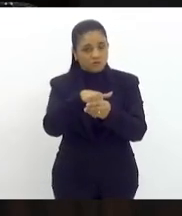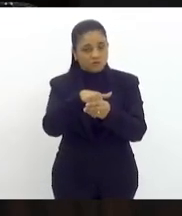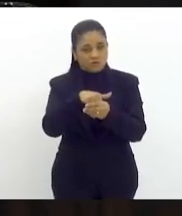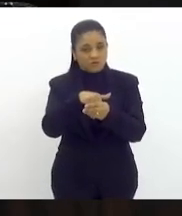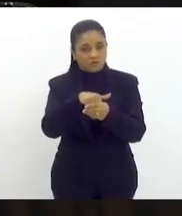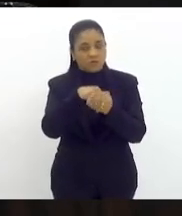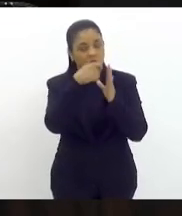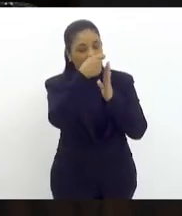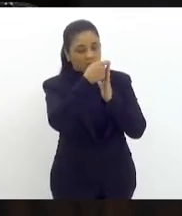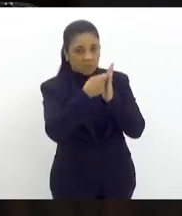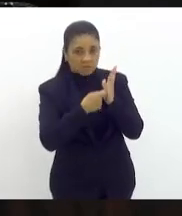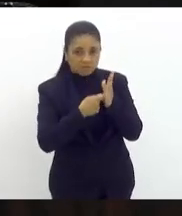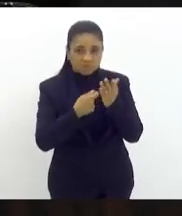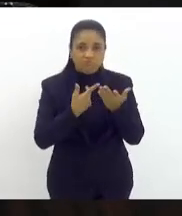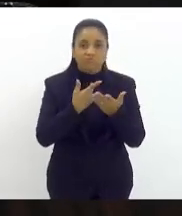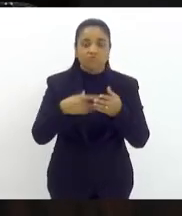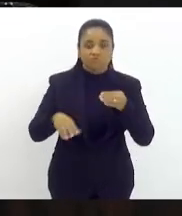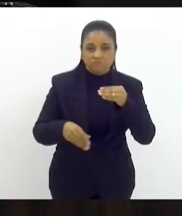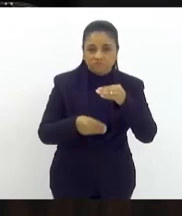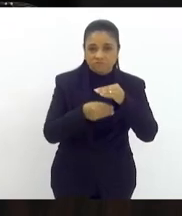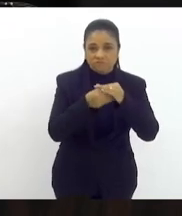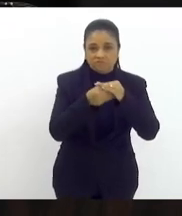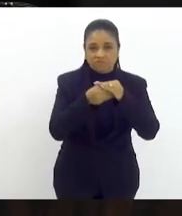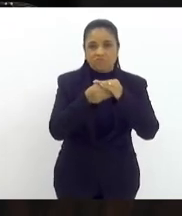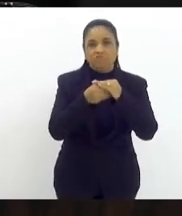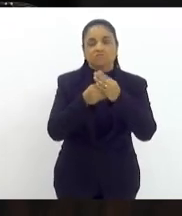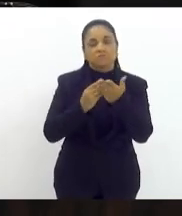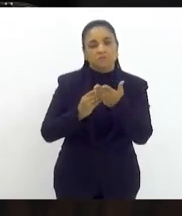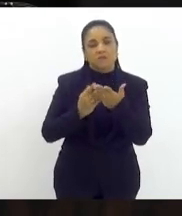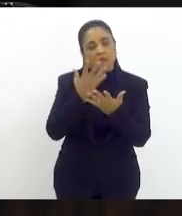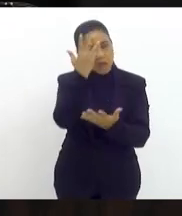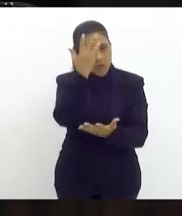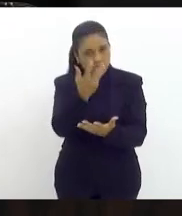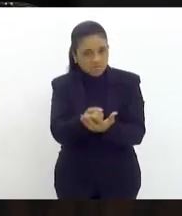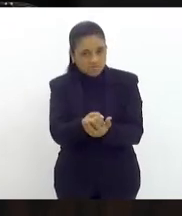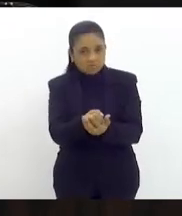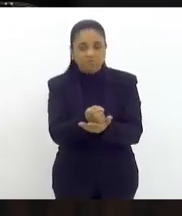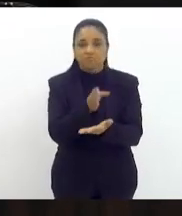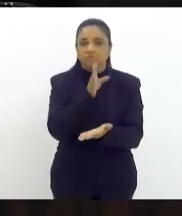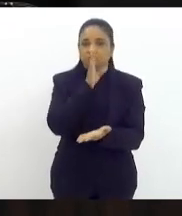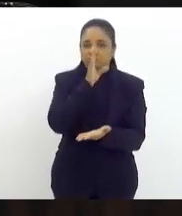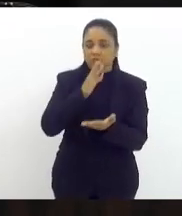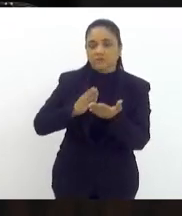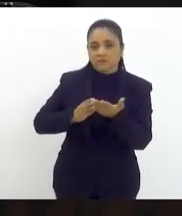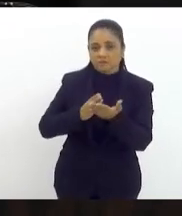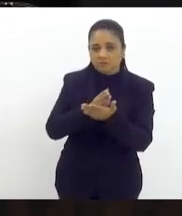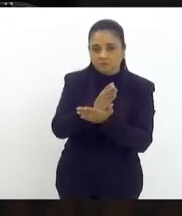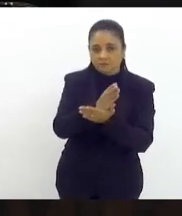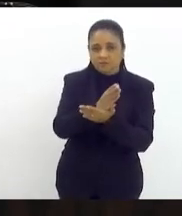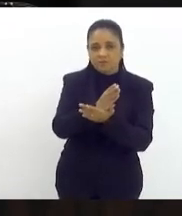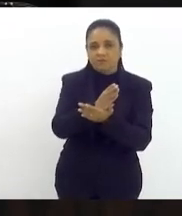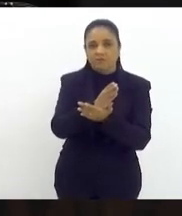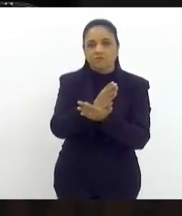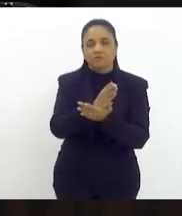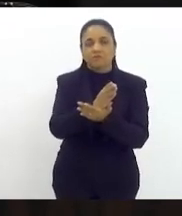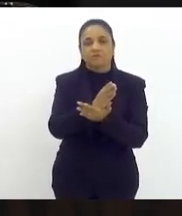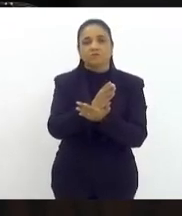A redação do vencido, assim emendado. Senhores que aprovam, permaneçam como estão, aprovado. Vai